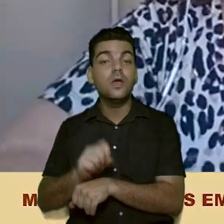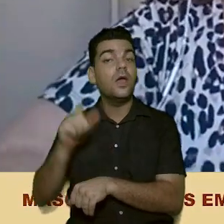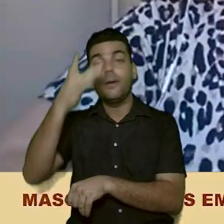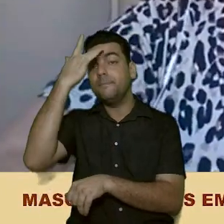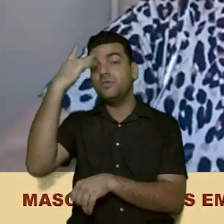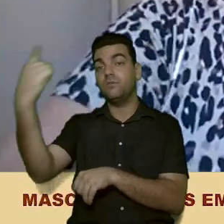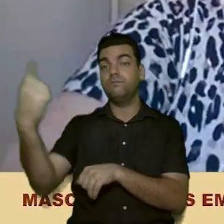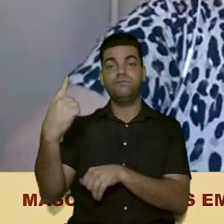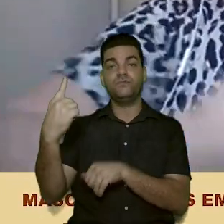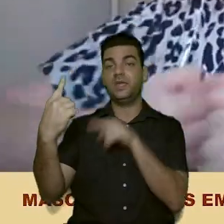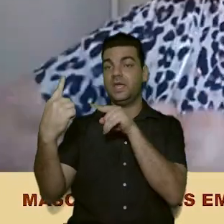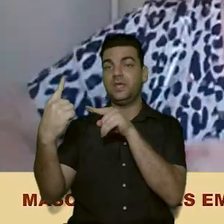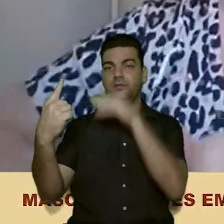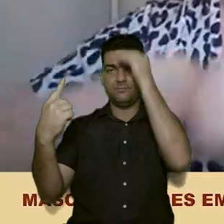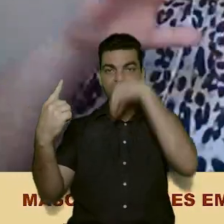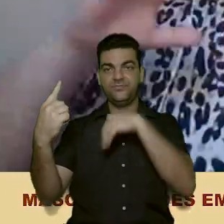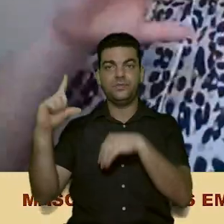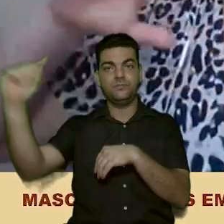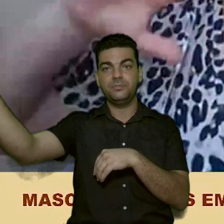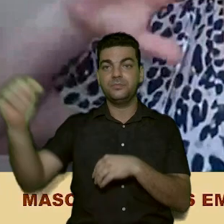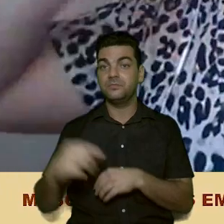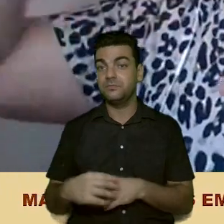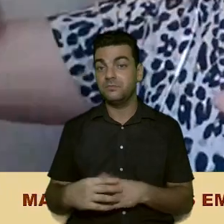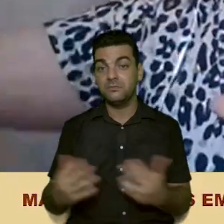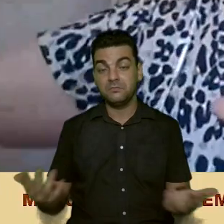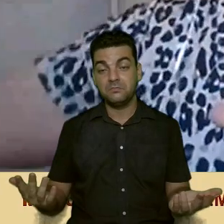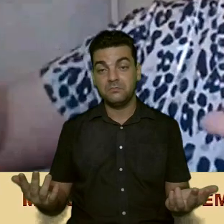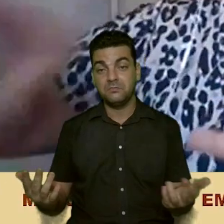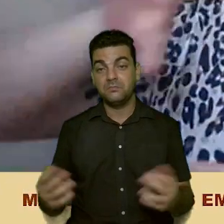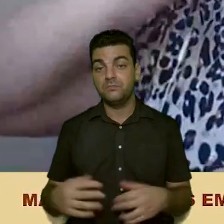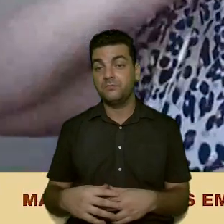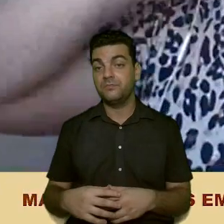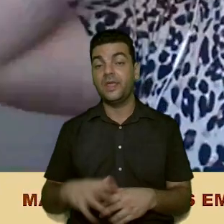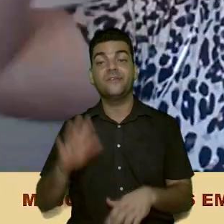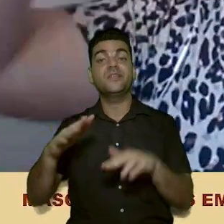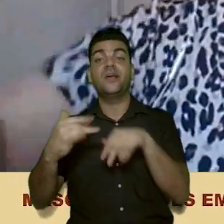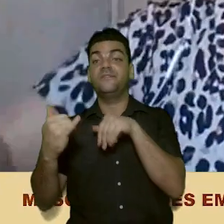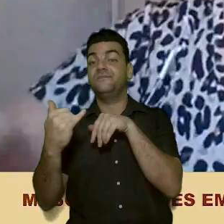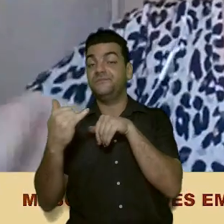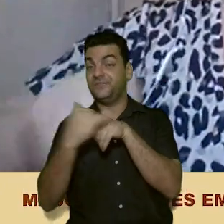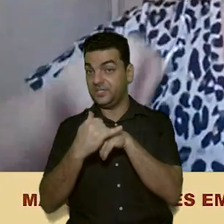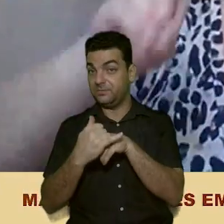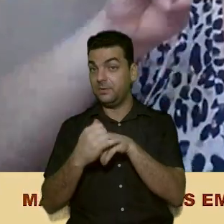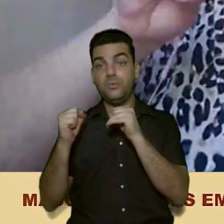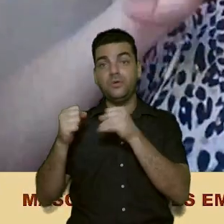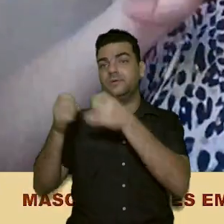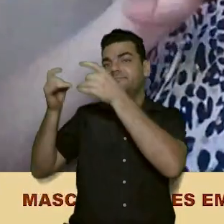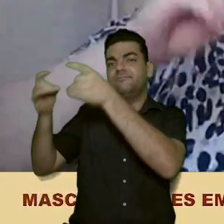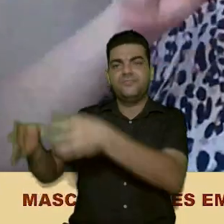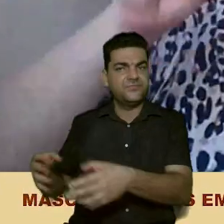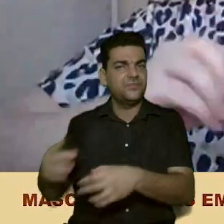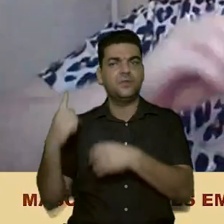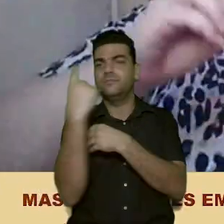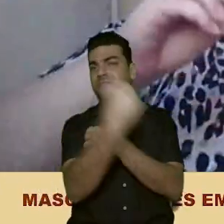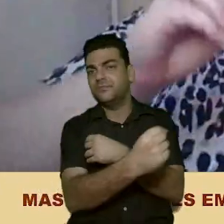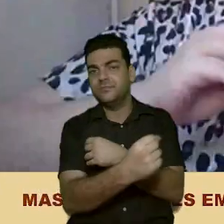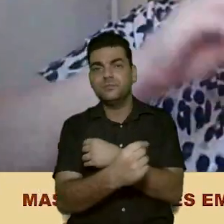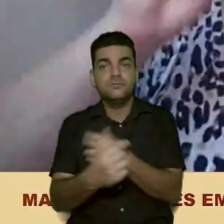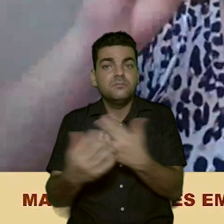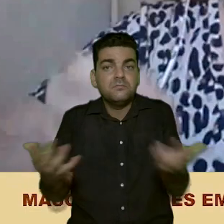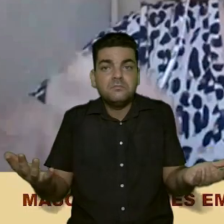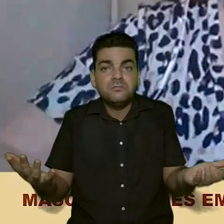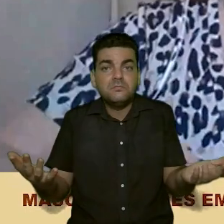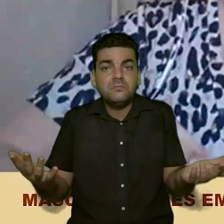agressor. A vítima pode sair, ela pode sair daquela relação, ela pode sair daquele trabalho, mas sempre é uma trajetória